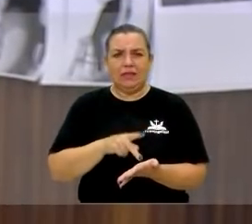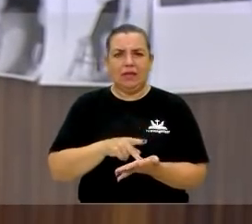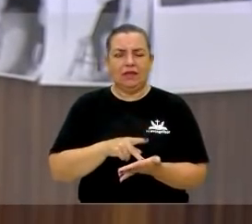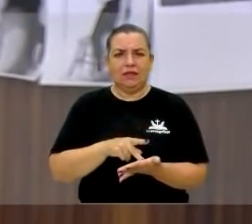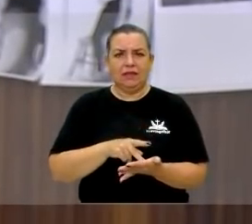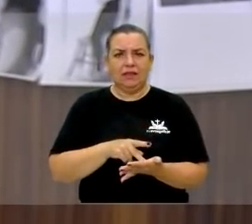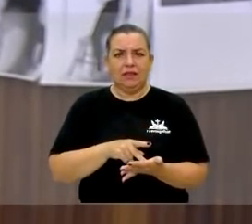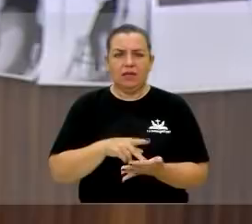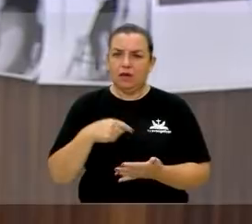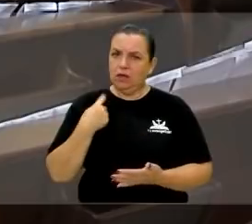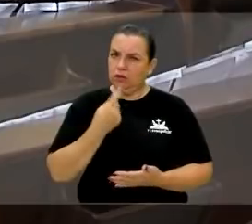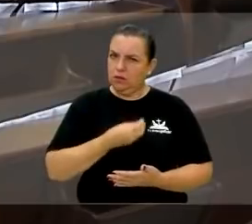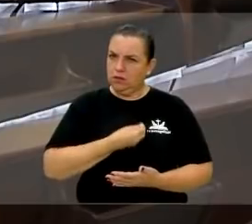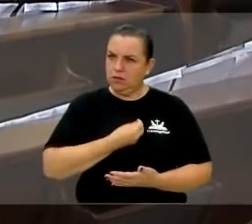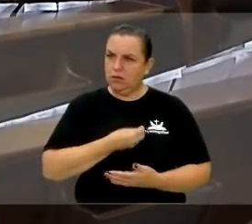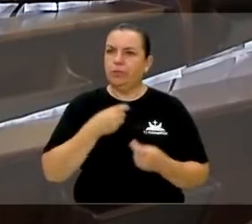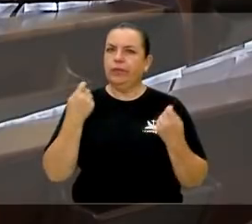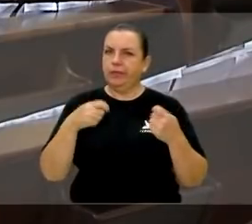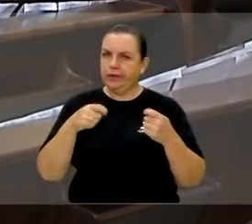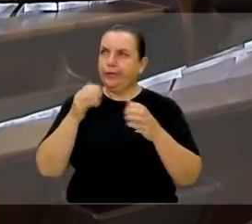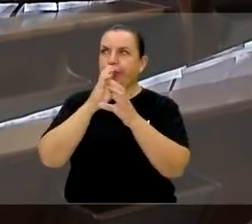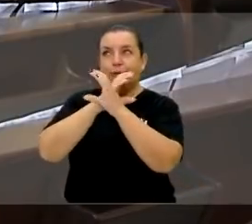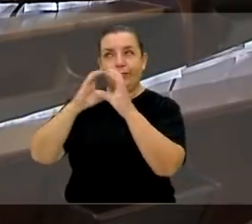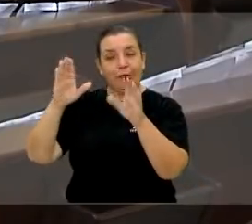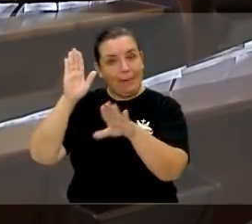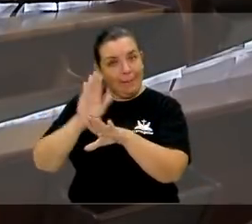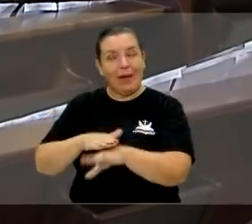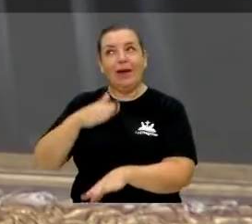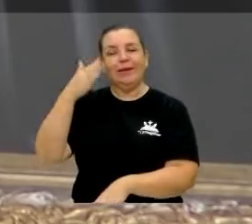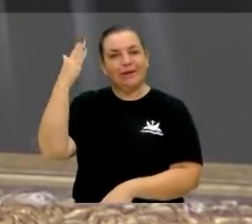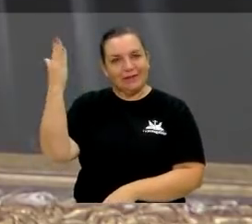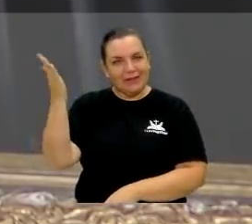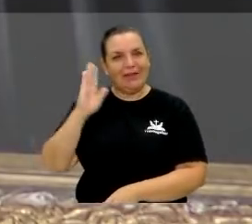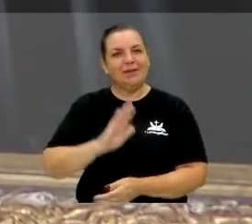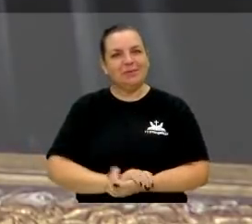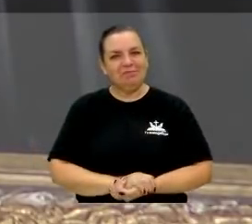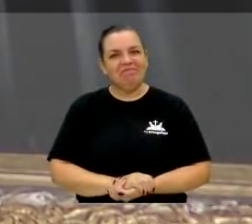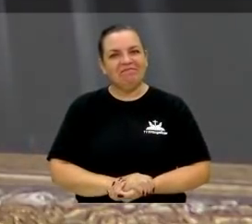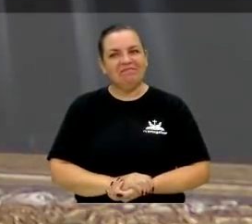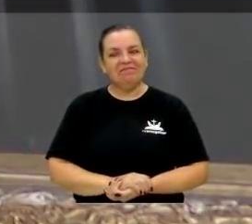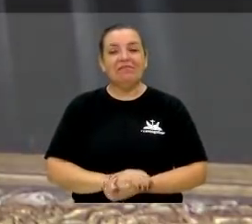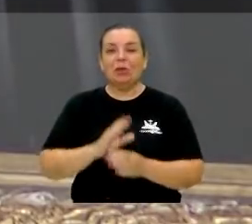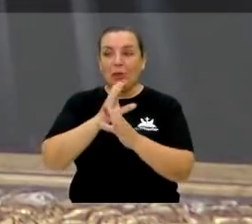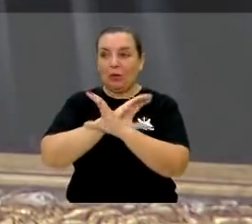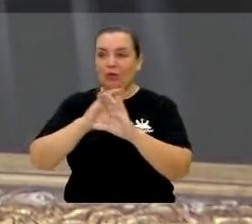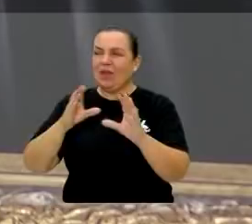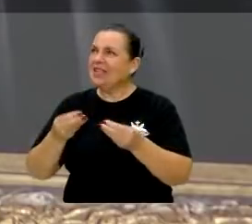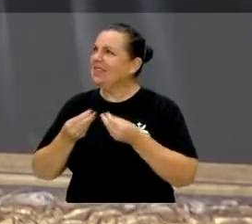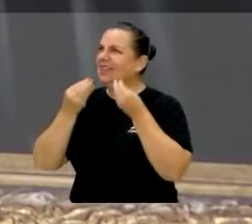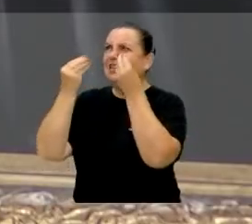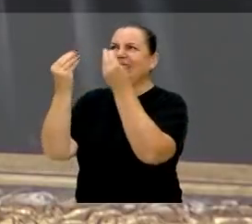Será que nós não estamos precisando confiar mais no Senhor? Confiar e se jogar?